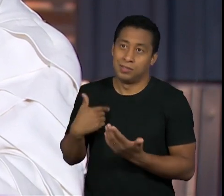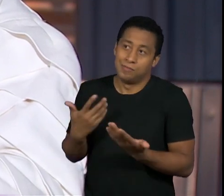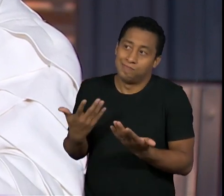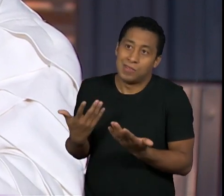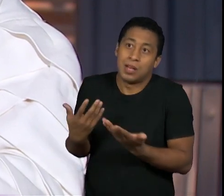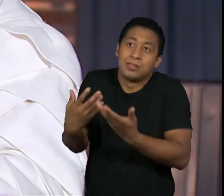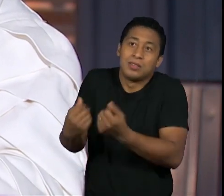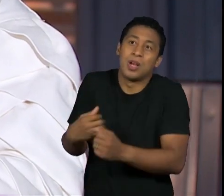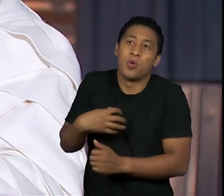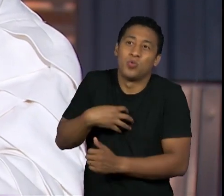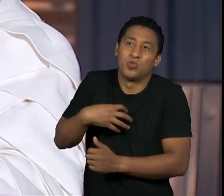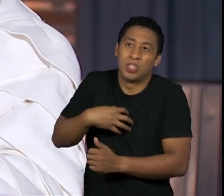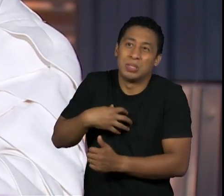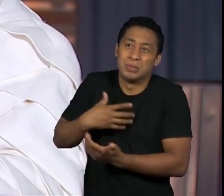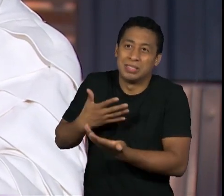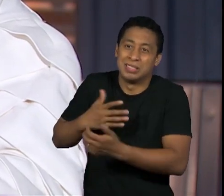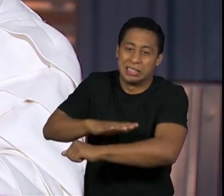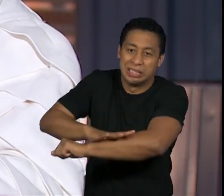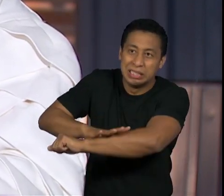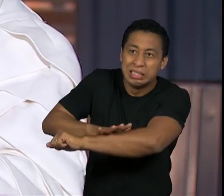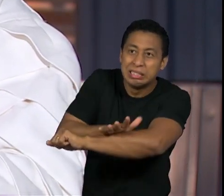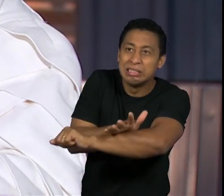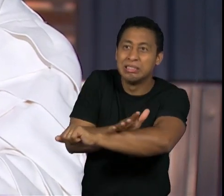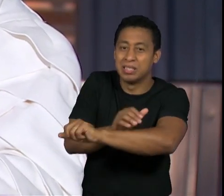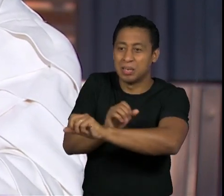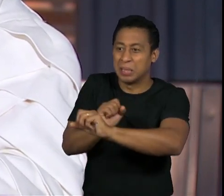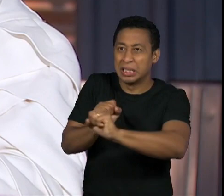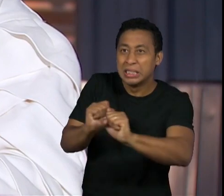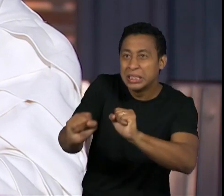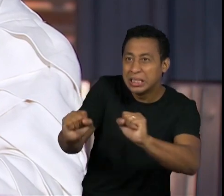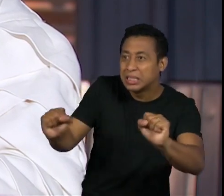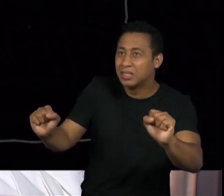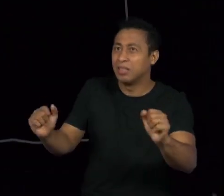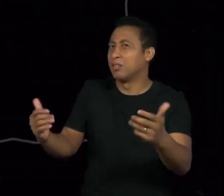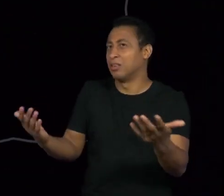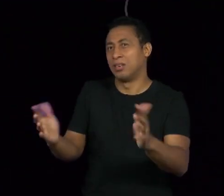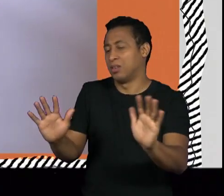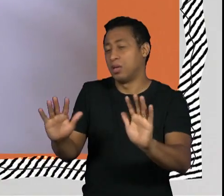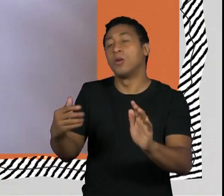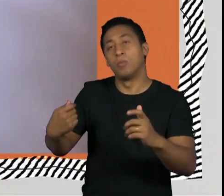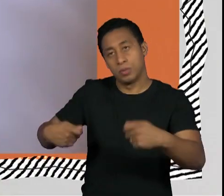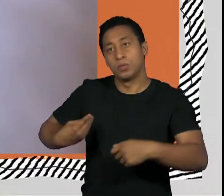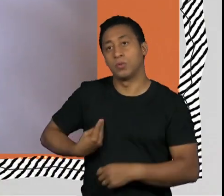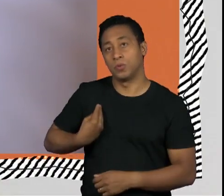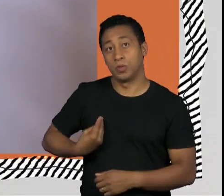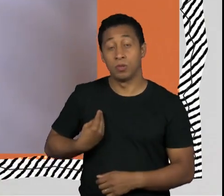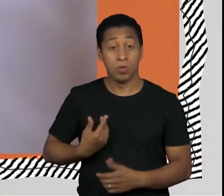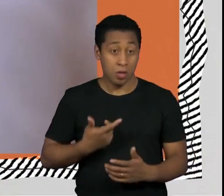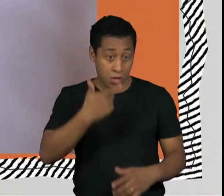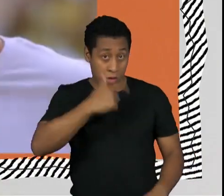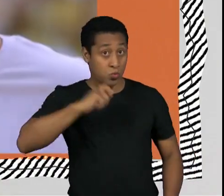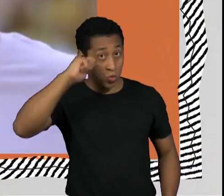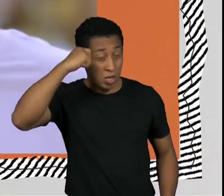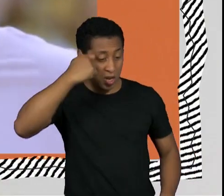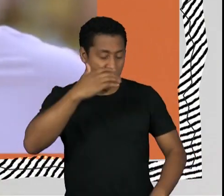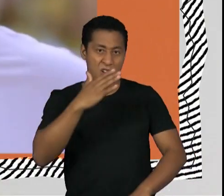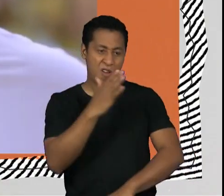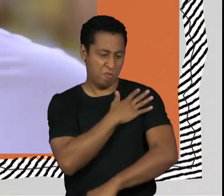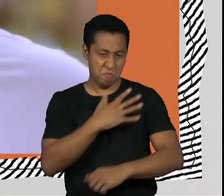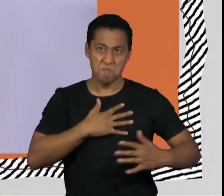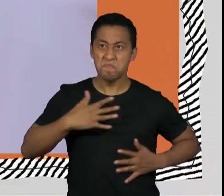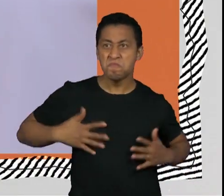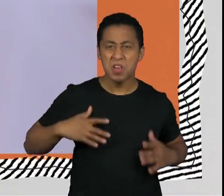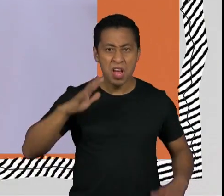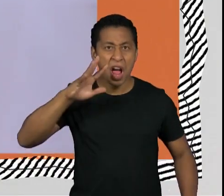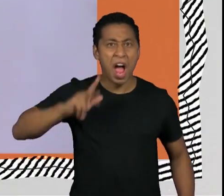pré-genocida do racismo, né? Eu preciso estar viva para lutar. Eu sou negão, aqui é África, porra, para de